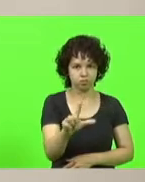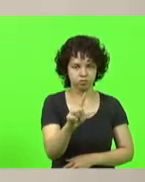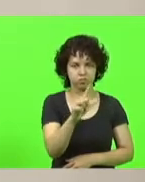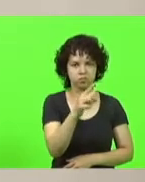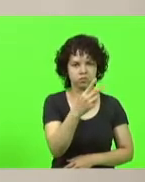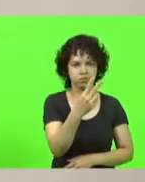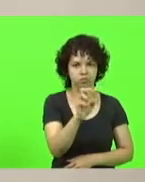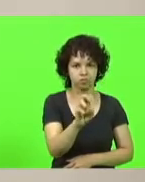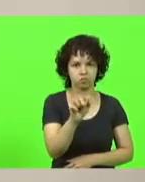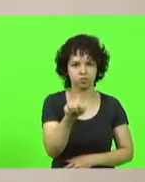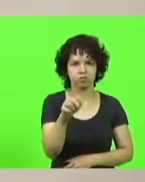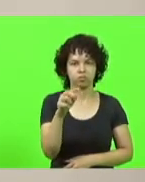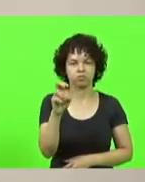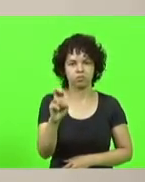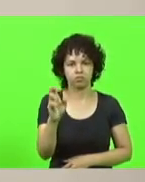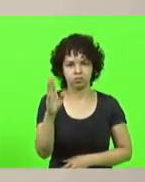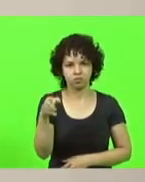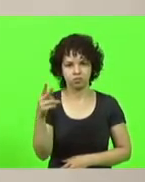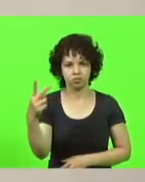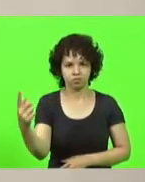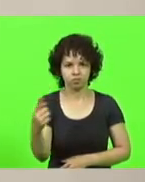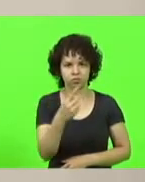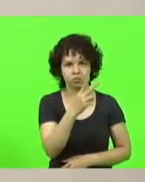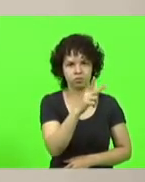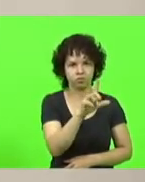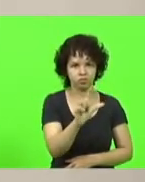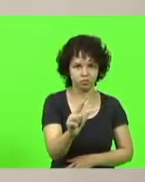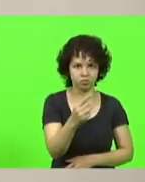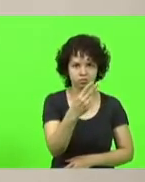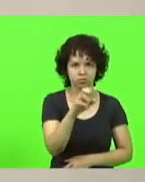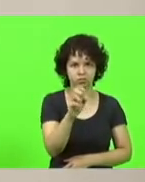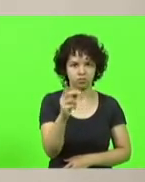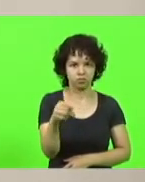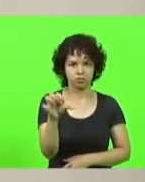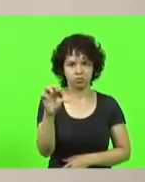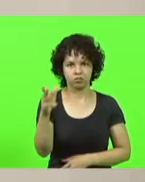20.5/2021, Projeto de Lei 109.2/2021, Projeto de Lei